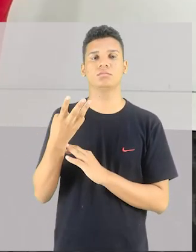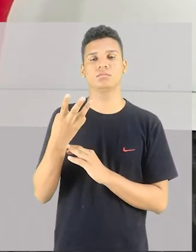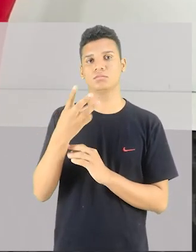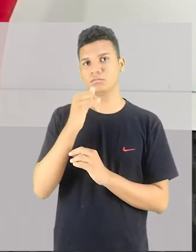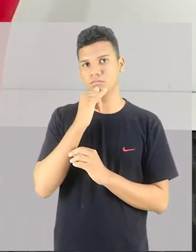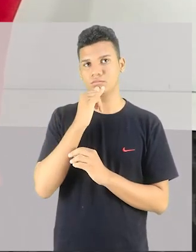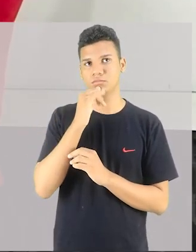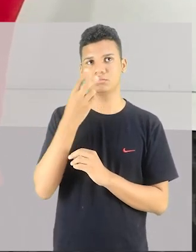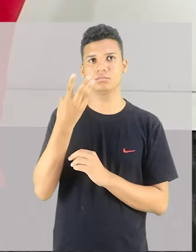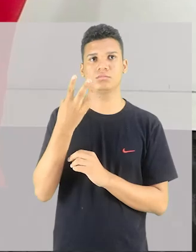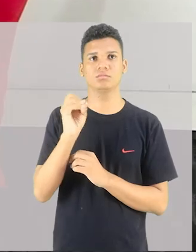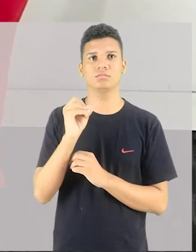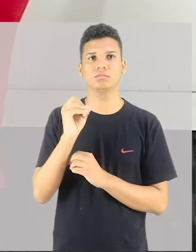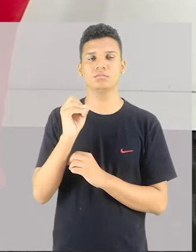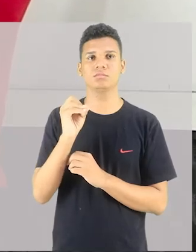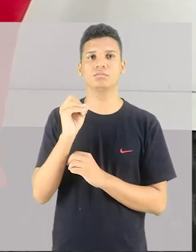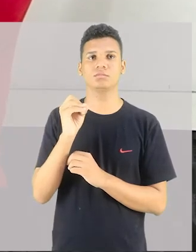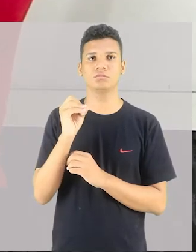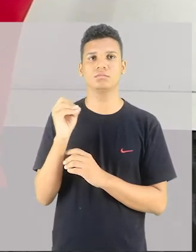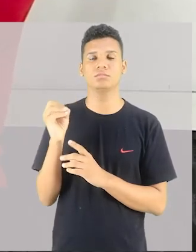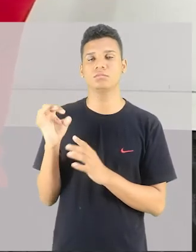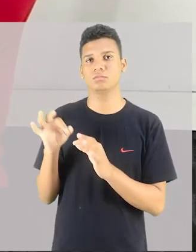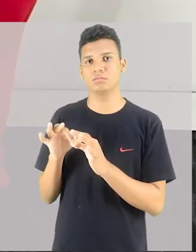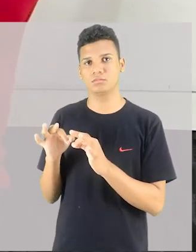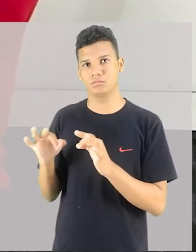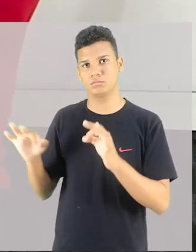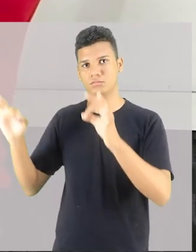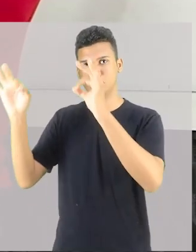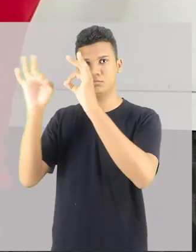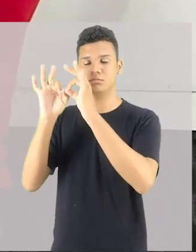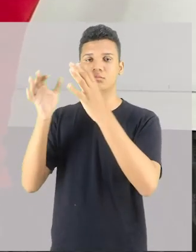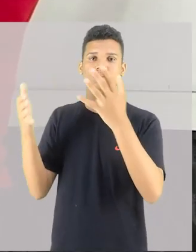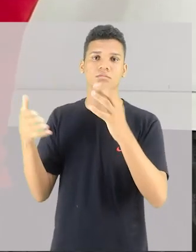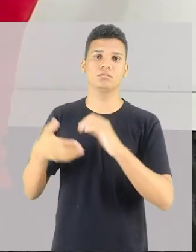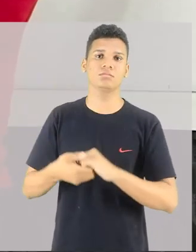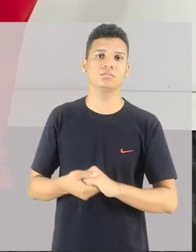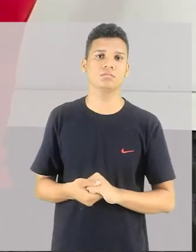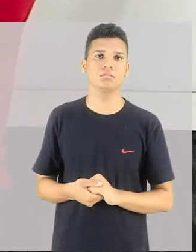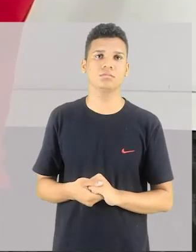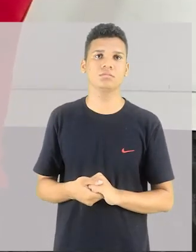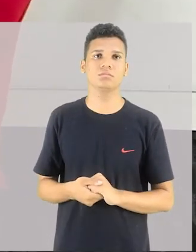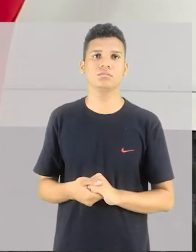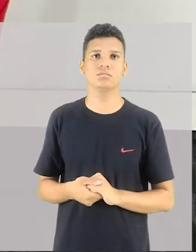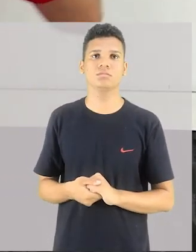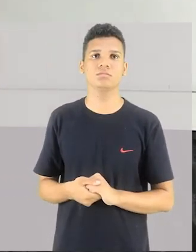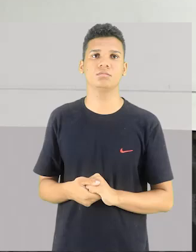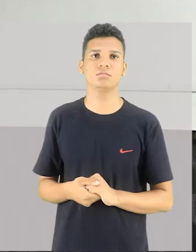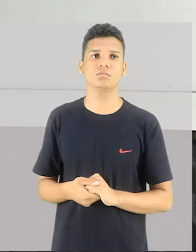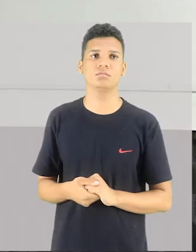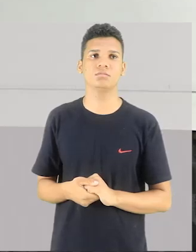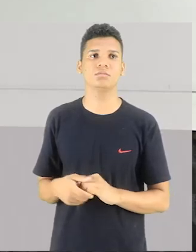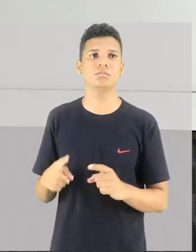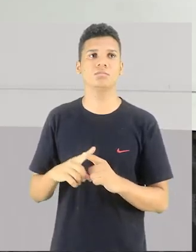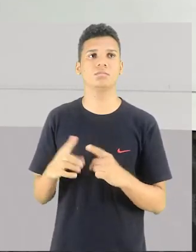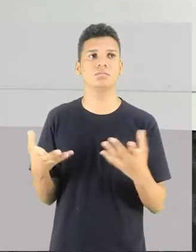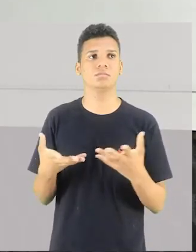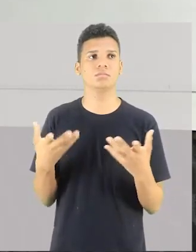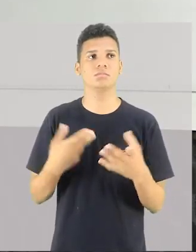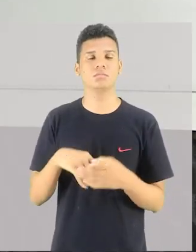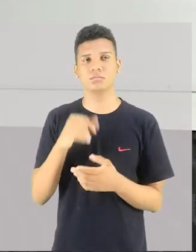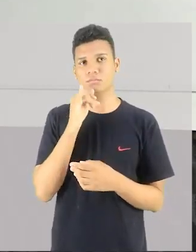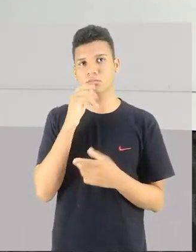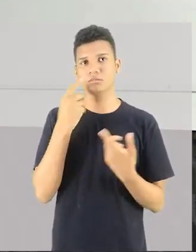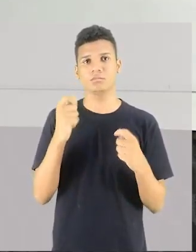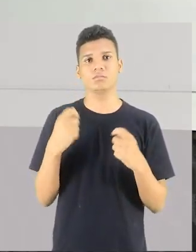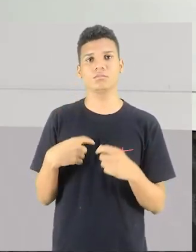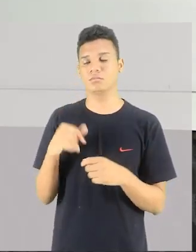turma 300 m qu beleza só que turminha eu preciso agora calcular desse